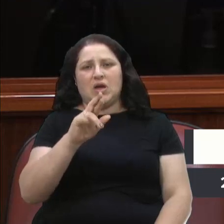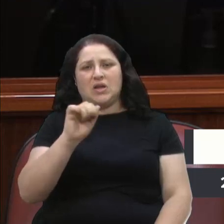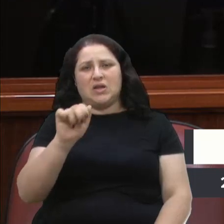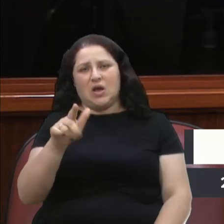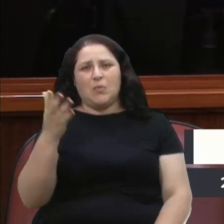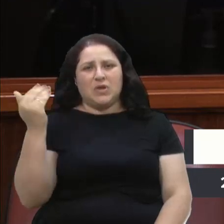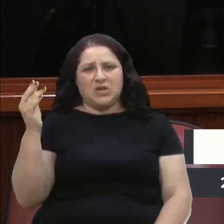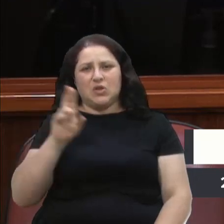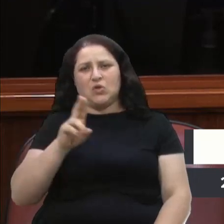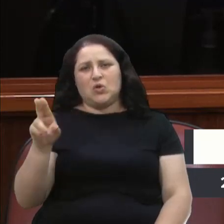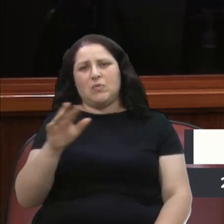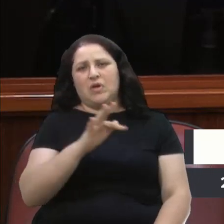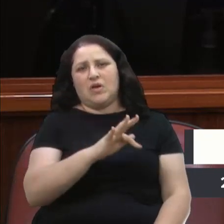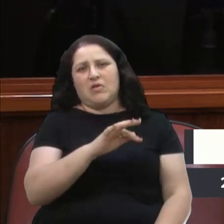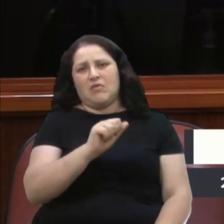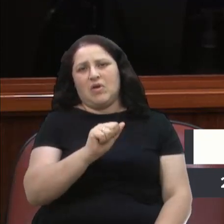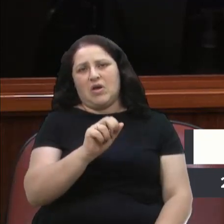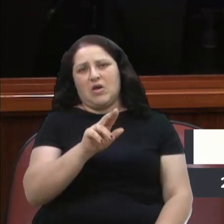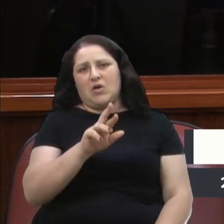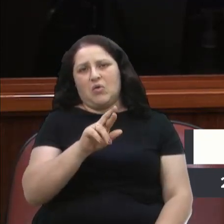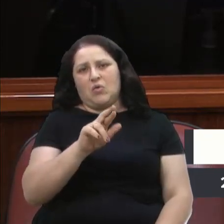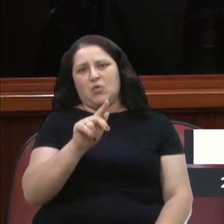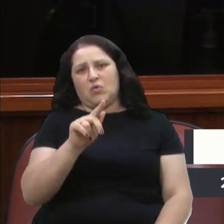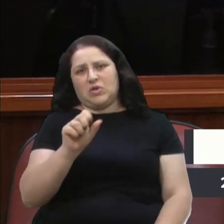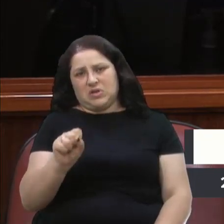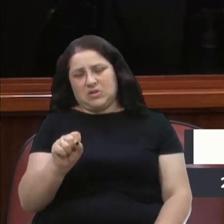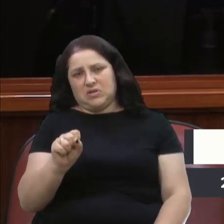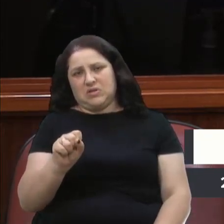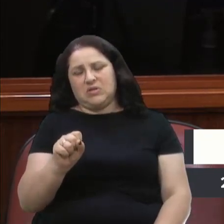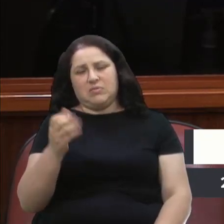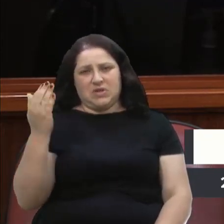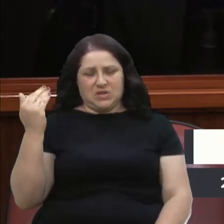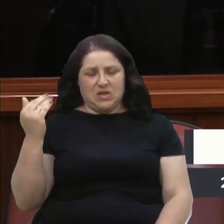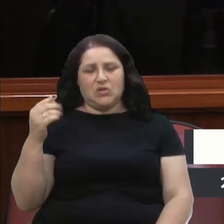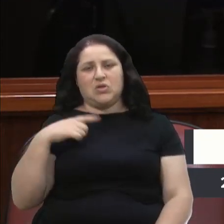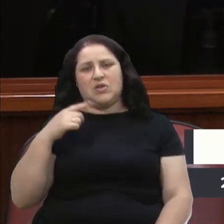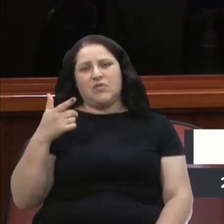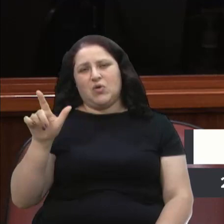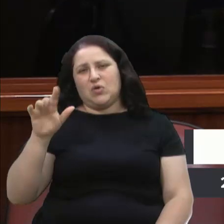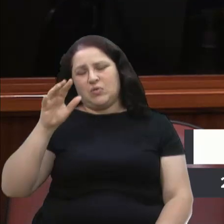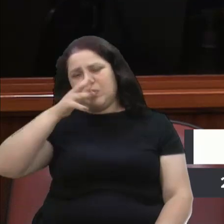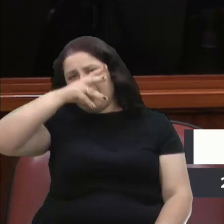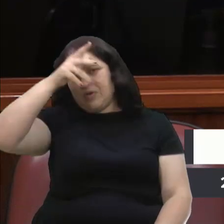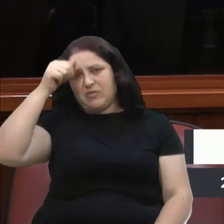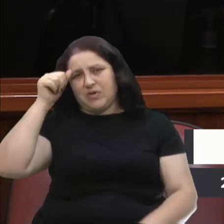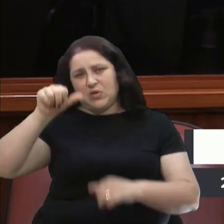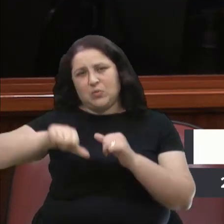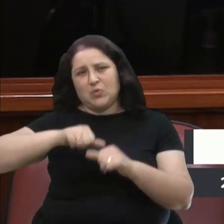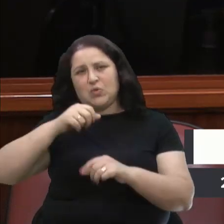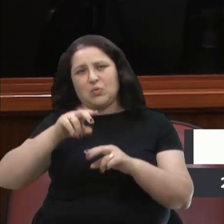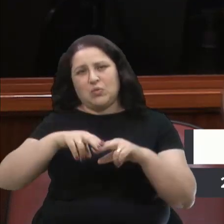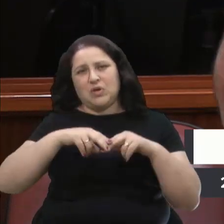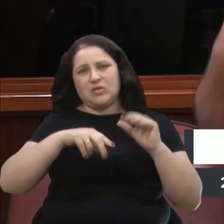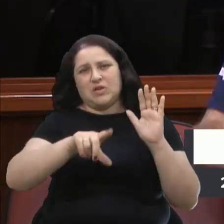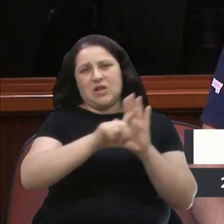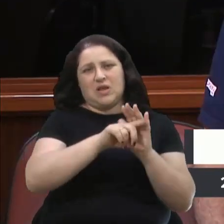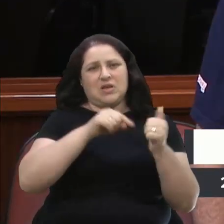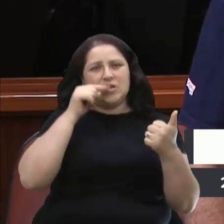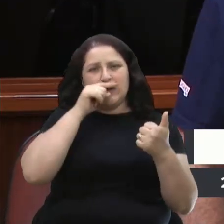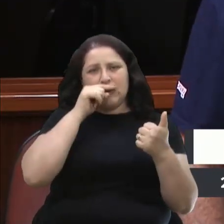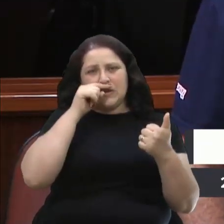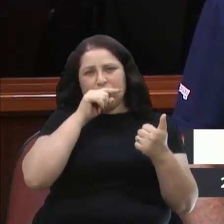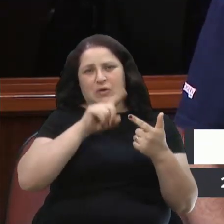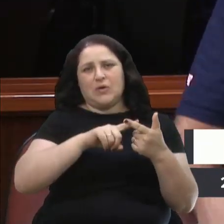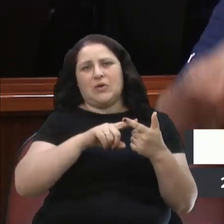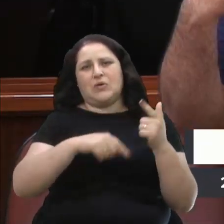Era a FAURGS à época, né? Os outros prefeitos mudaram, tivemos uma mudança na lei do prefeito Sartori, mudança